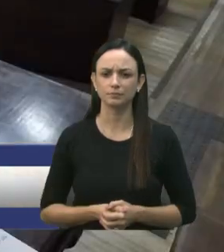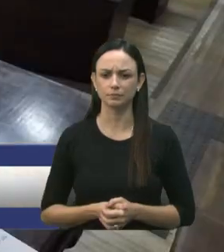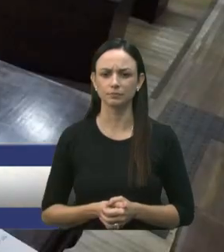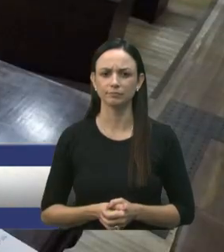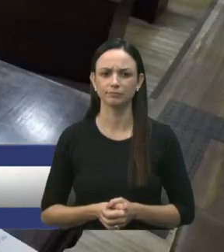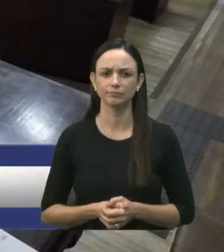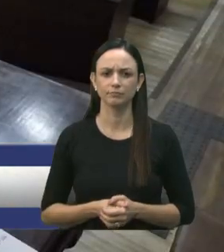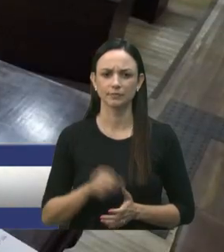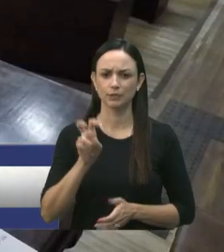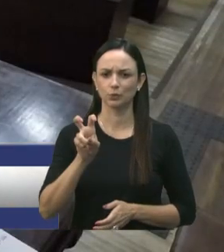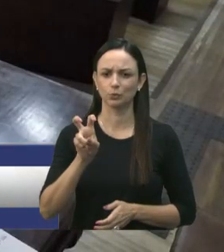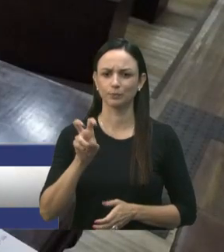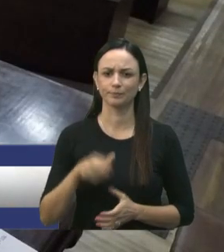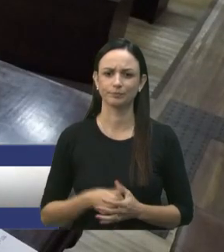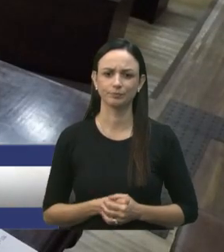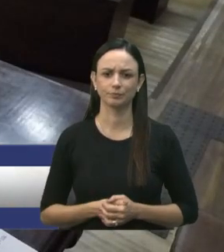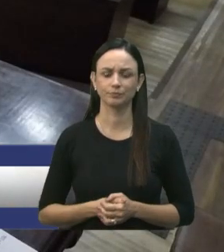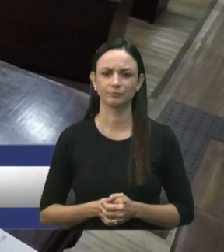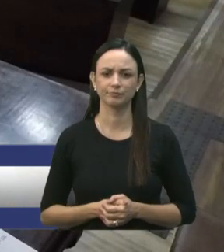Página 5.